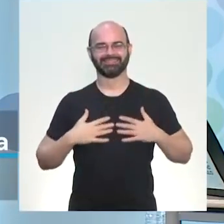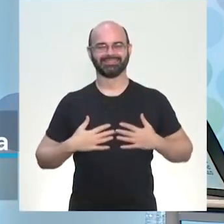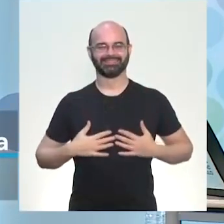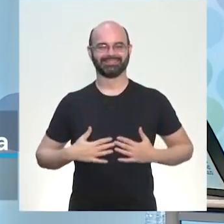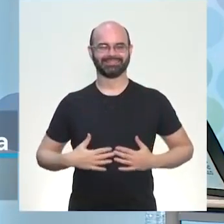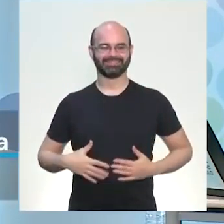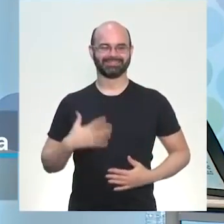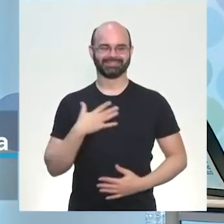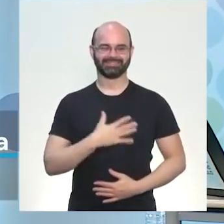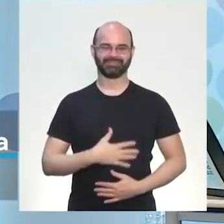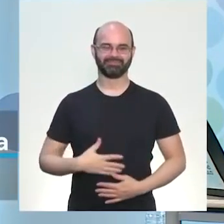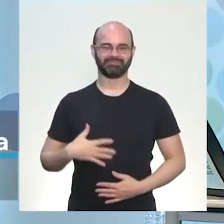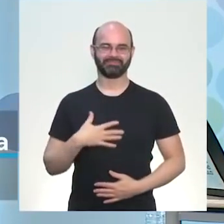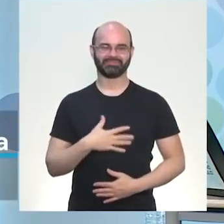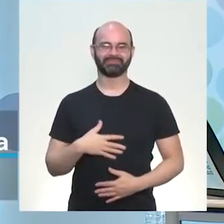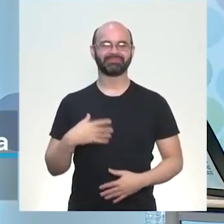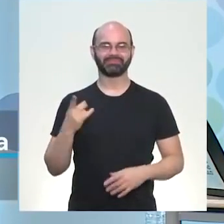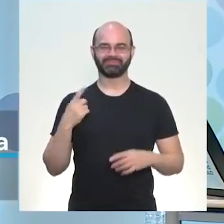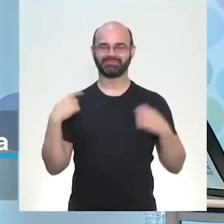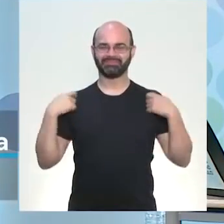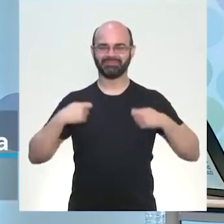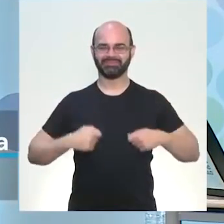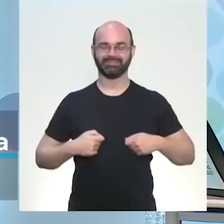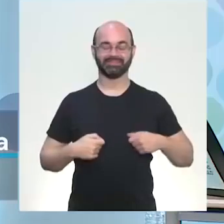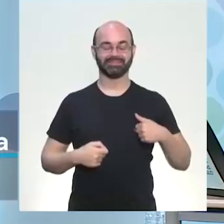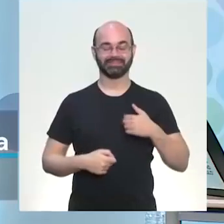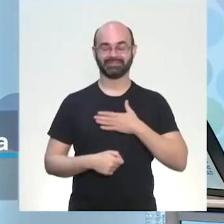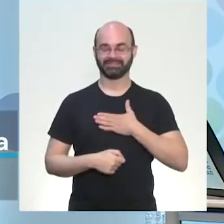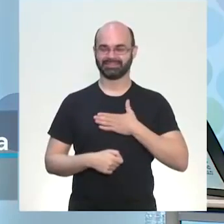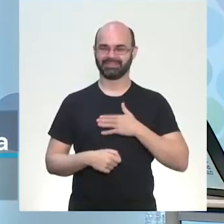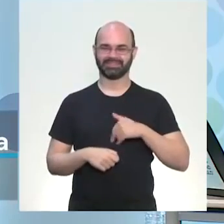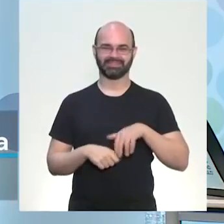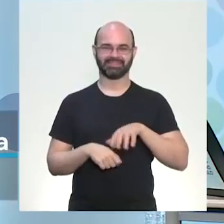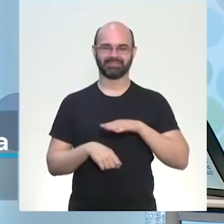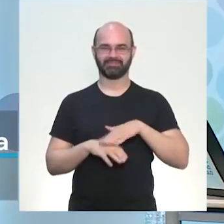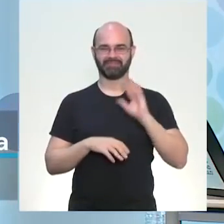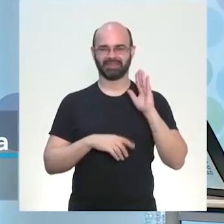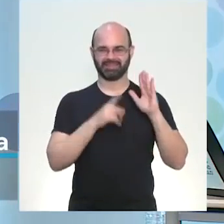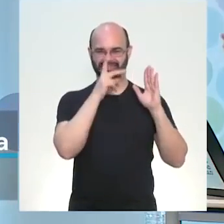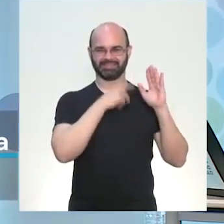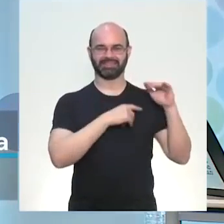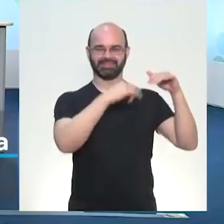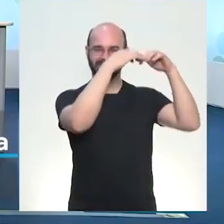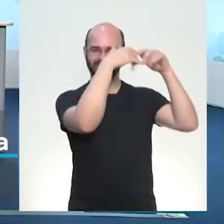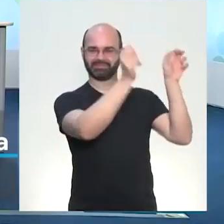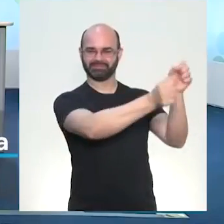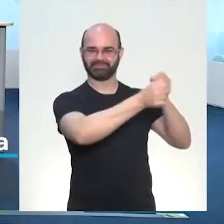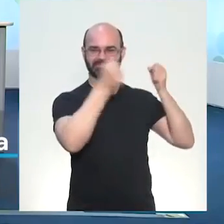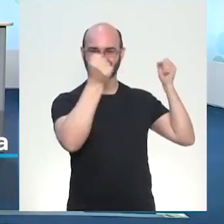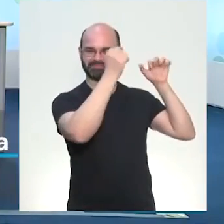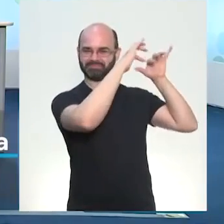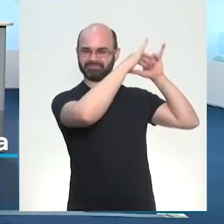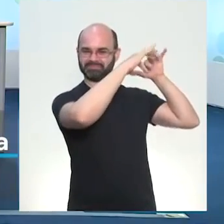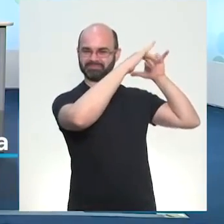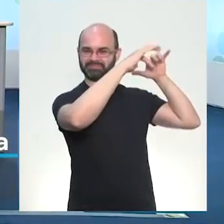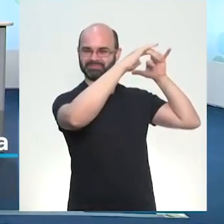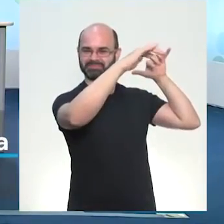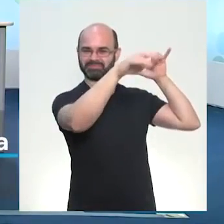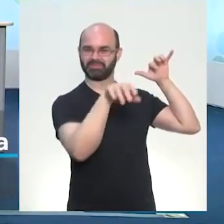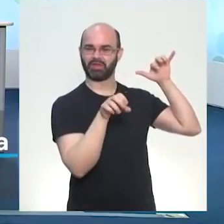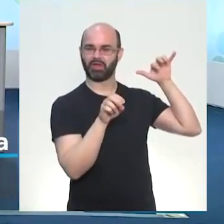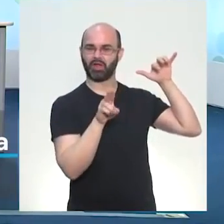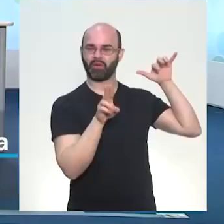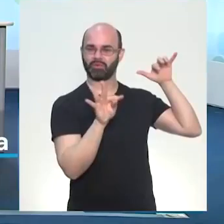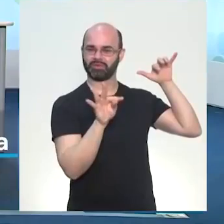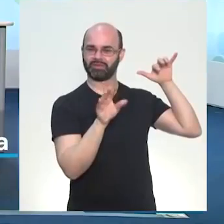das mais favoritas que eu tenho aí digamos assim, na minha coleção. O seu outfit. É, isso mesmo. Muito bom.